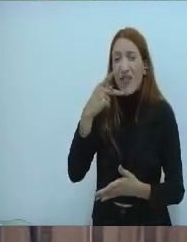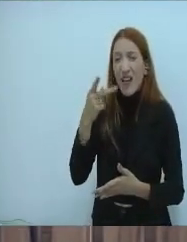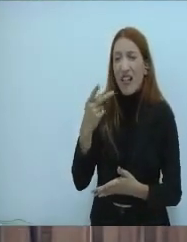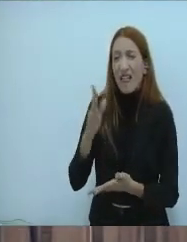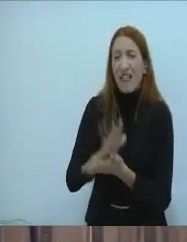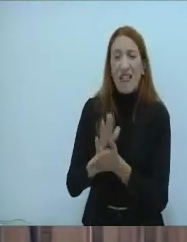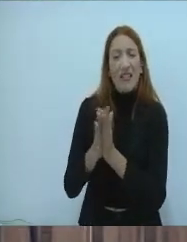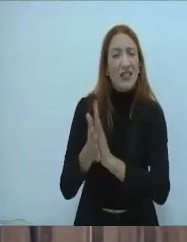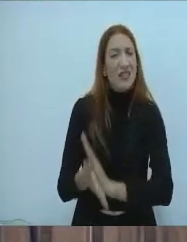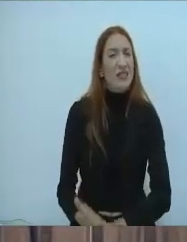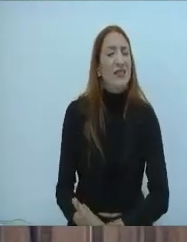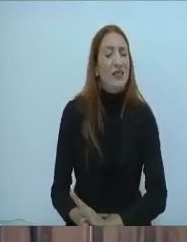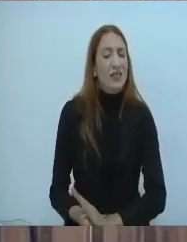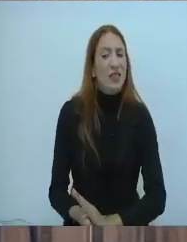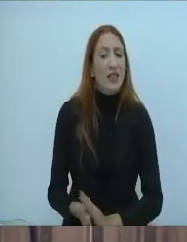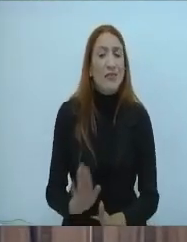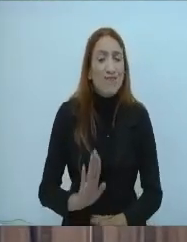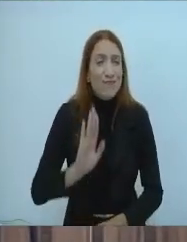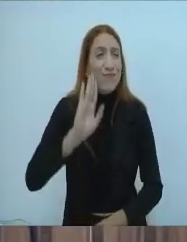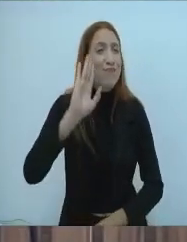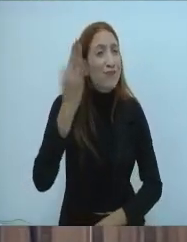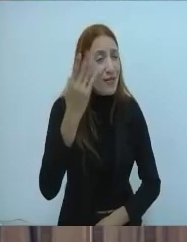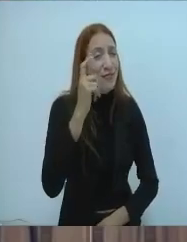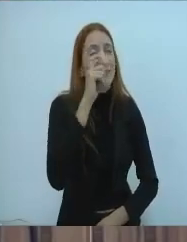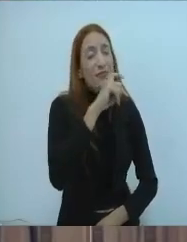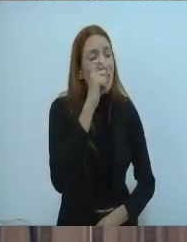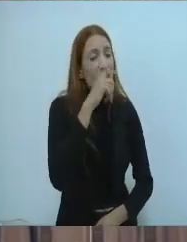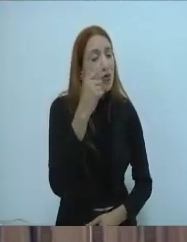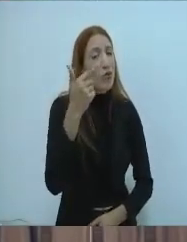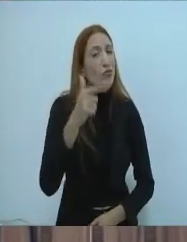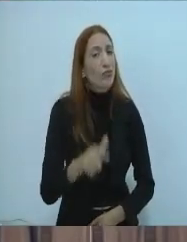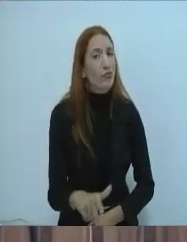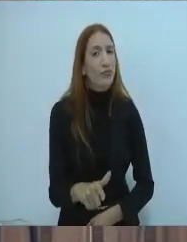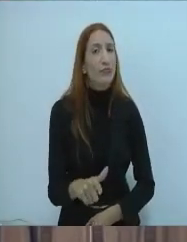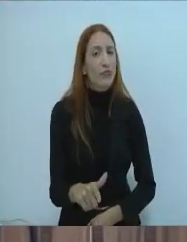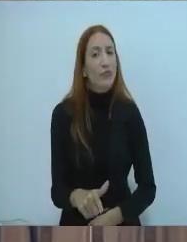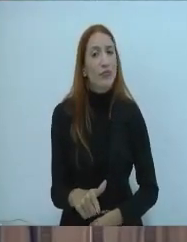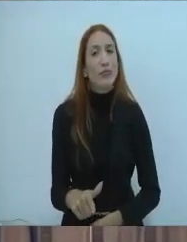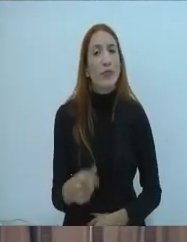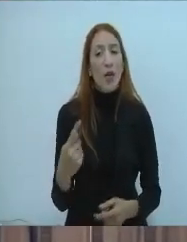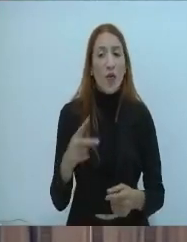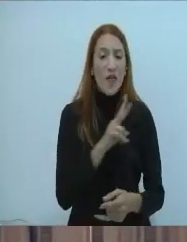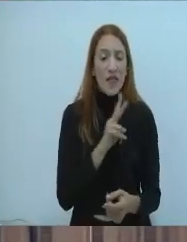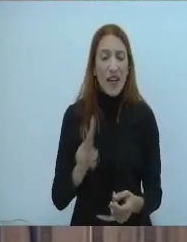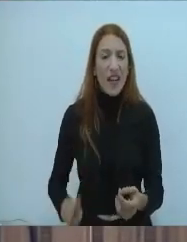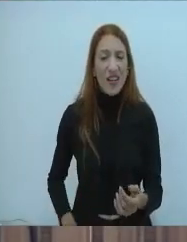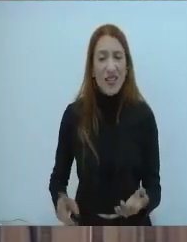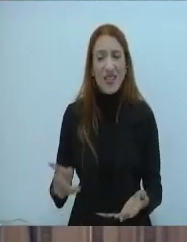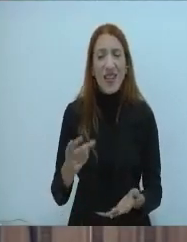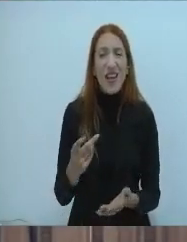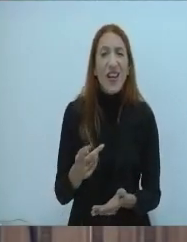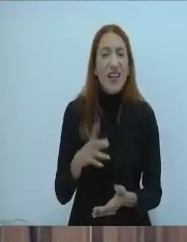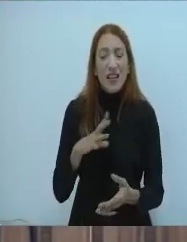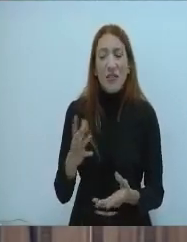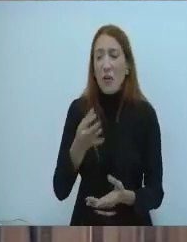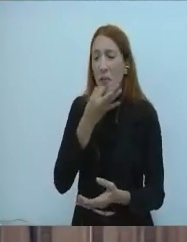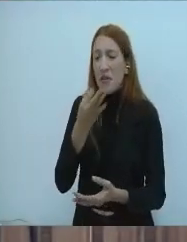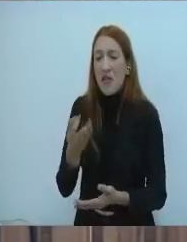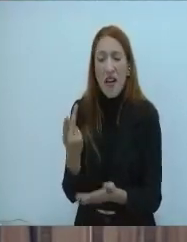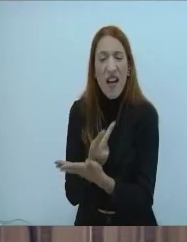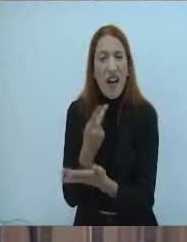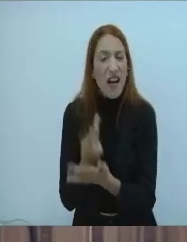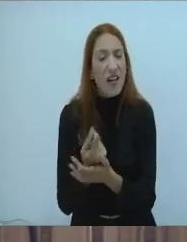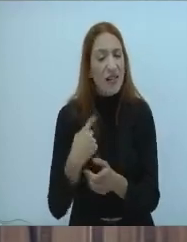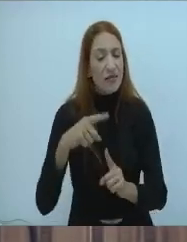de uma forma injusta mais uma fake News apresentada é por esses vereadores que querem o mal da cidade tem cheiro de Freitas